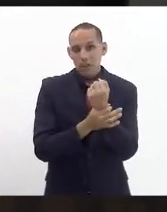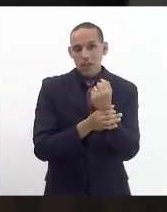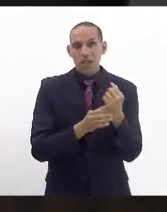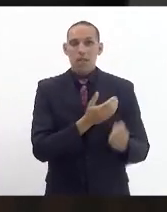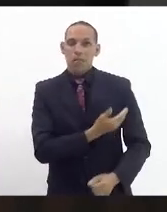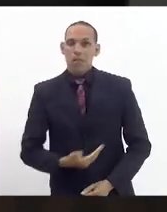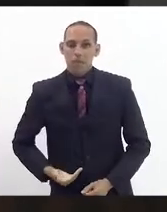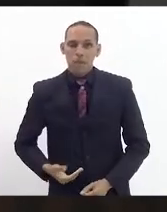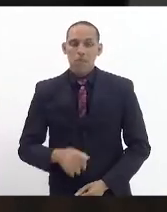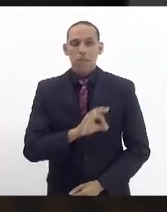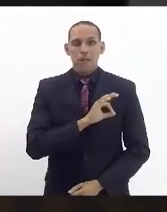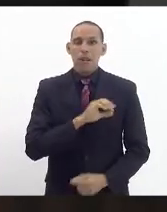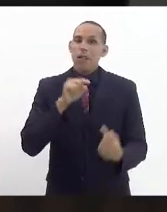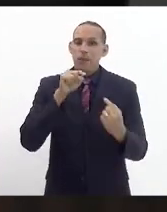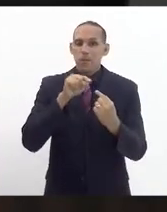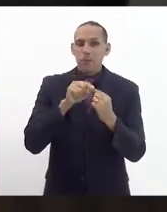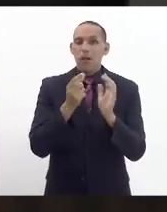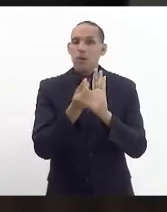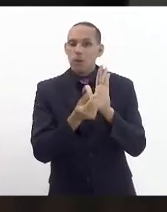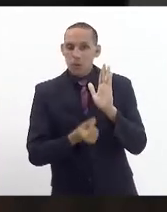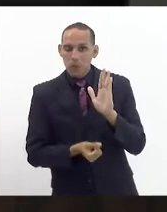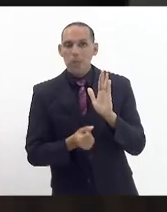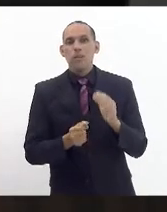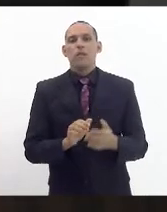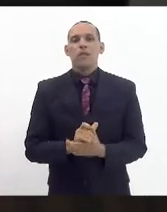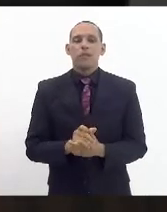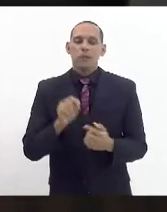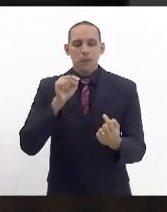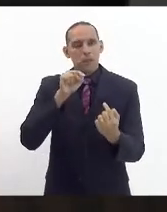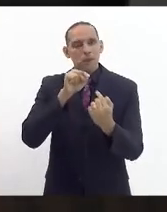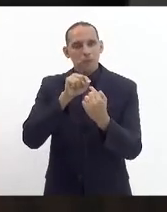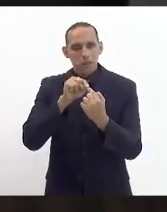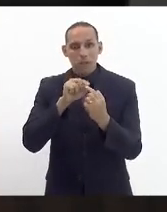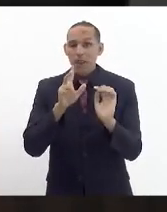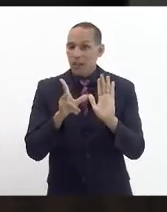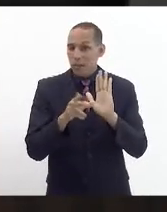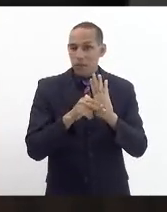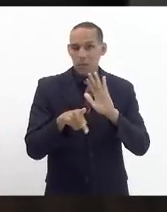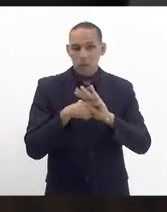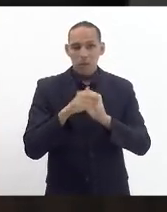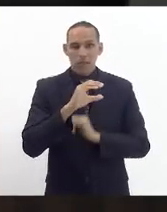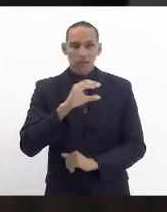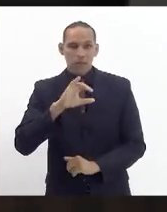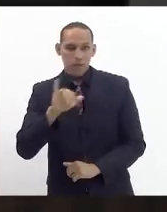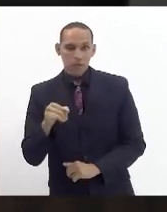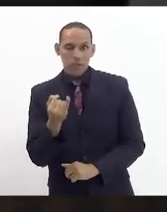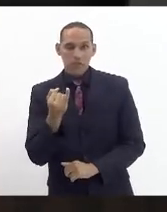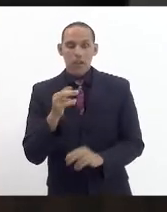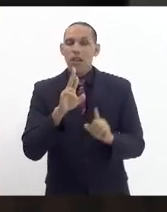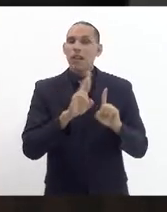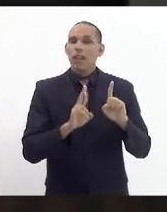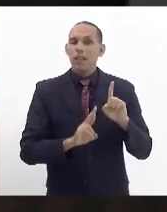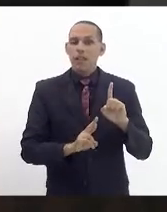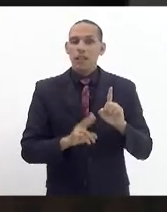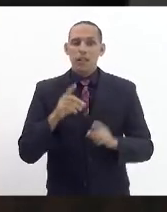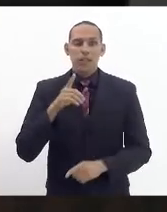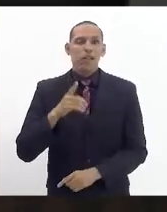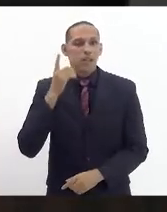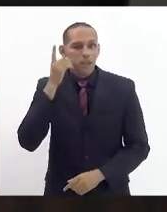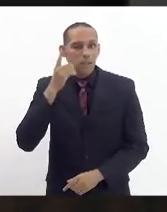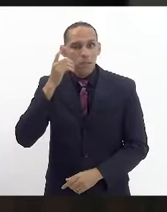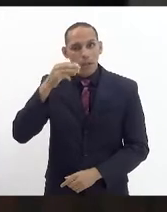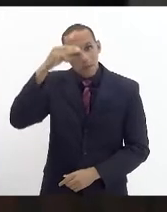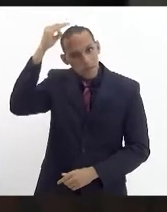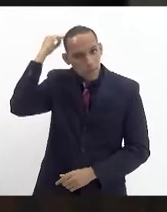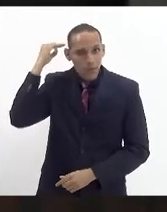favorável. De orçamento, finanças, fiscalização financeira e controle, favorável. Com as emendas da Comissão de Constituição e Justiça. Relatores, deputado Márcio Pacheco,